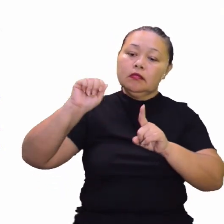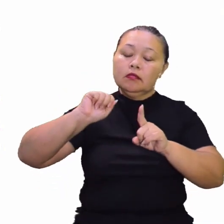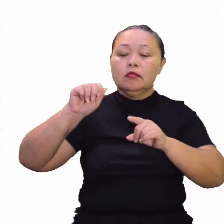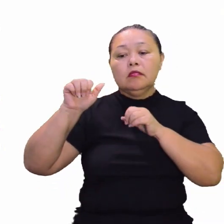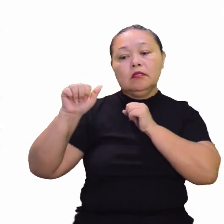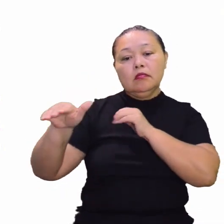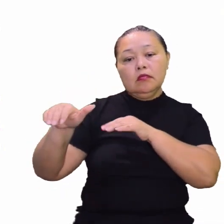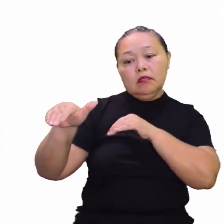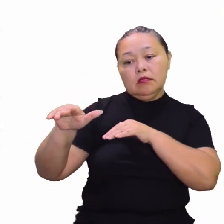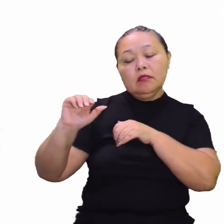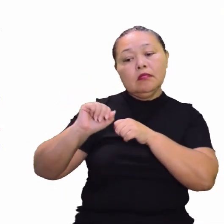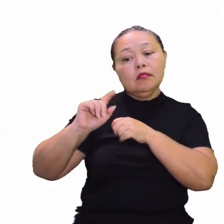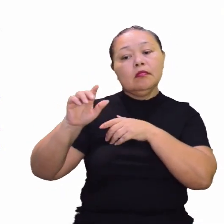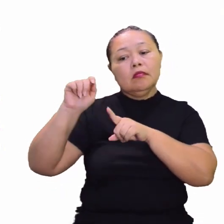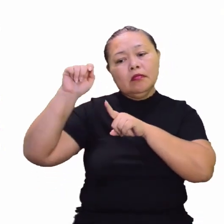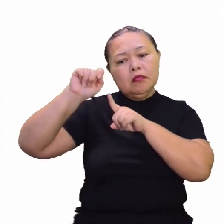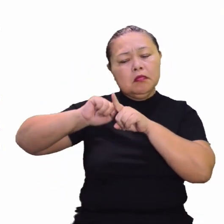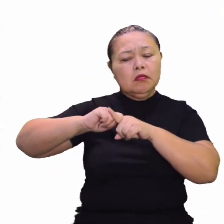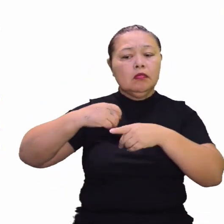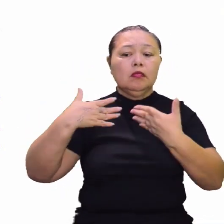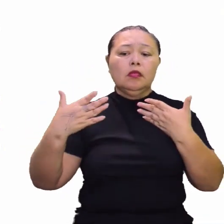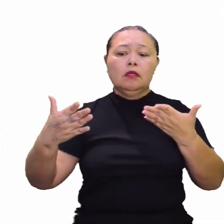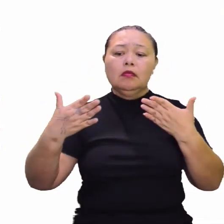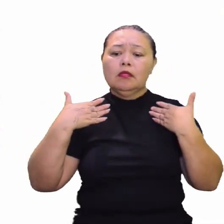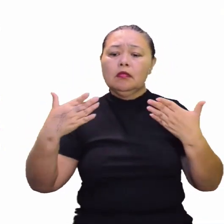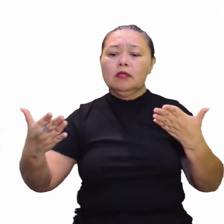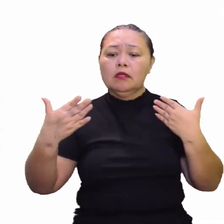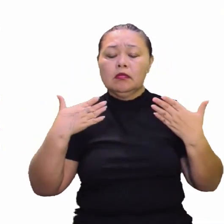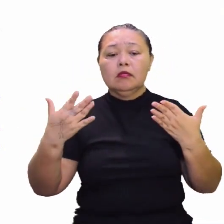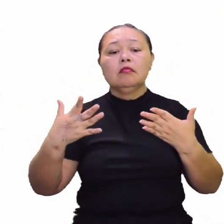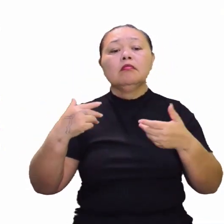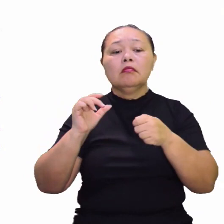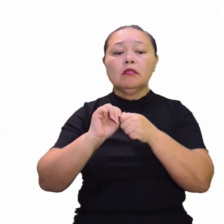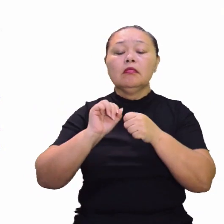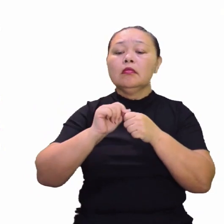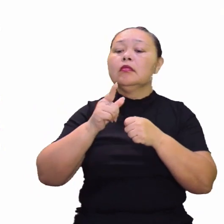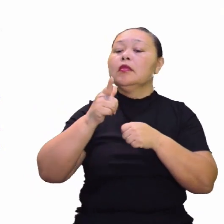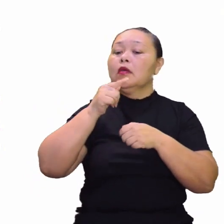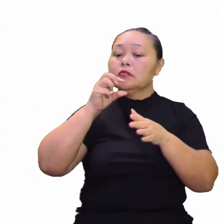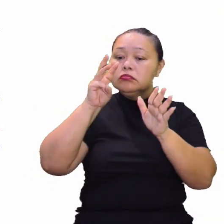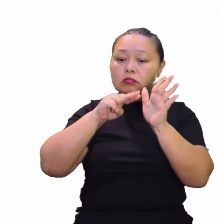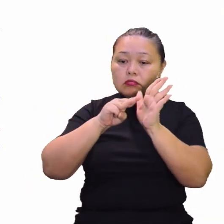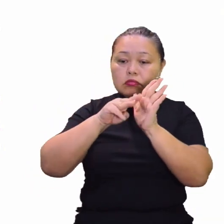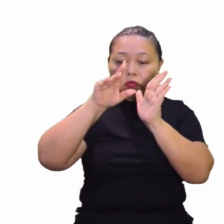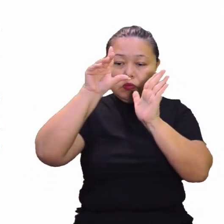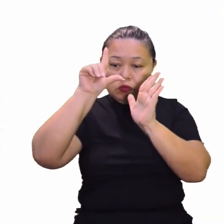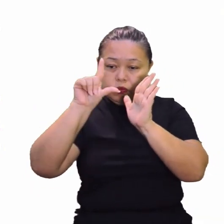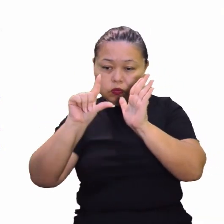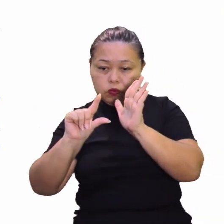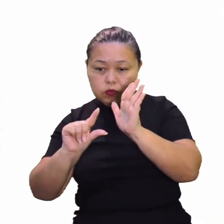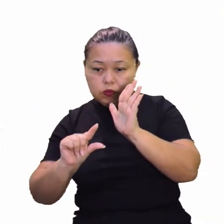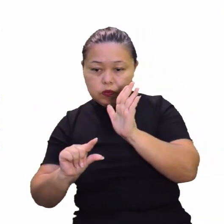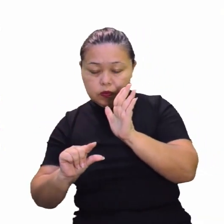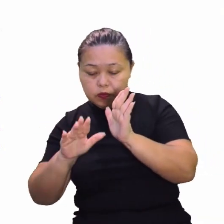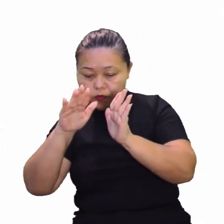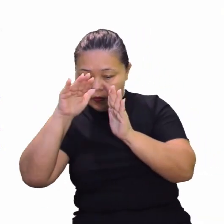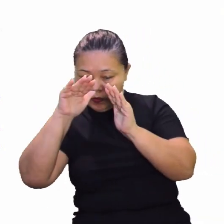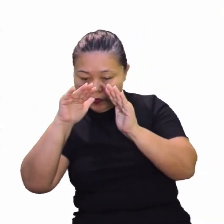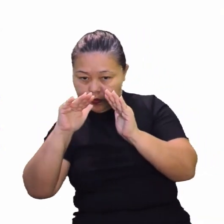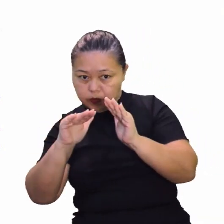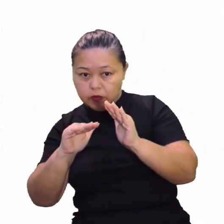né, setembro, que é o mês que ali está mais quente aqui. O Rio Madeirão desce mesmo. Desce muito nesse período. As